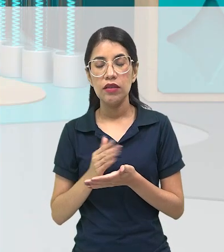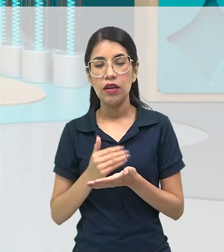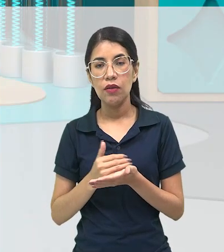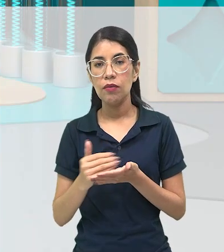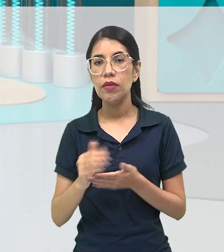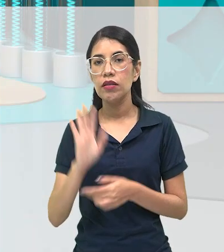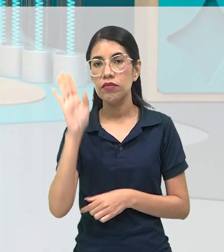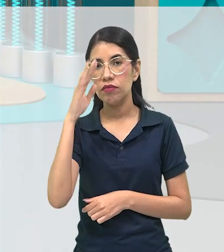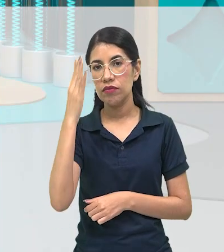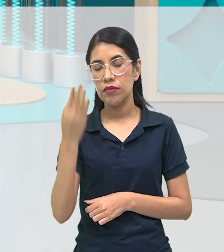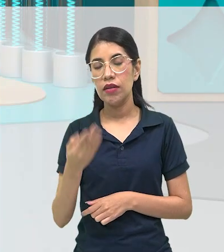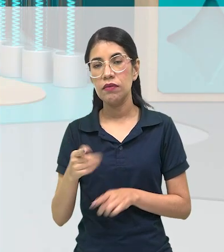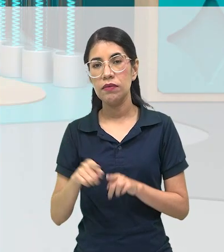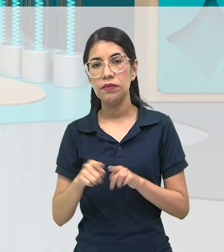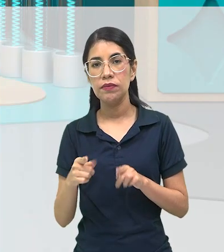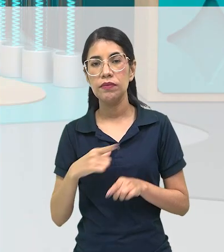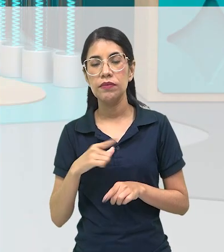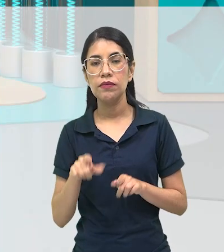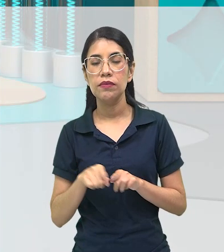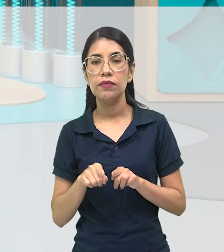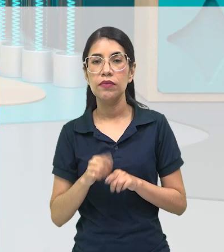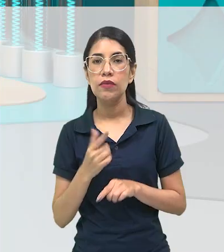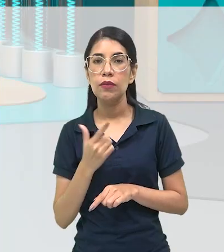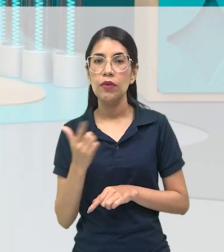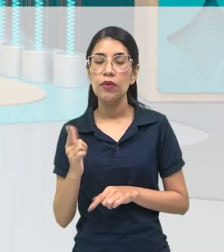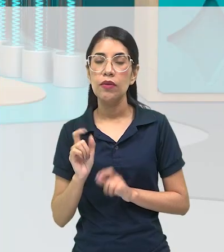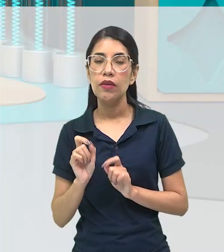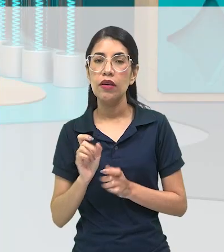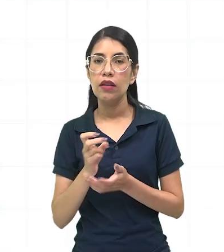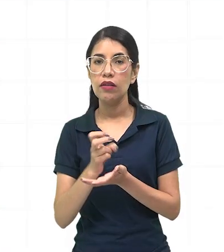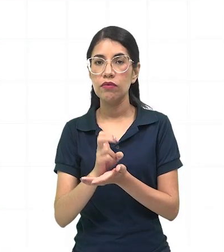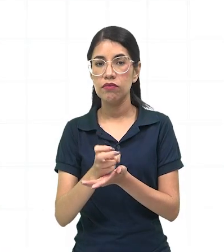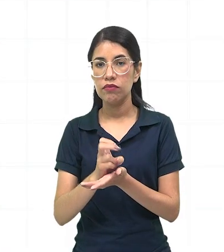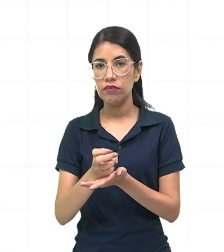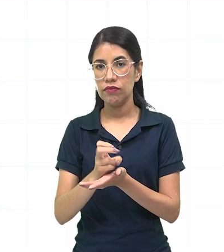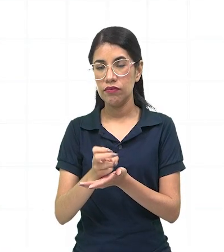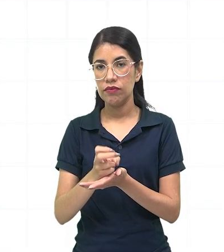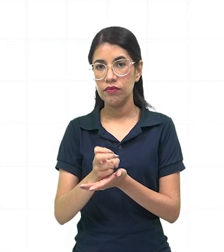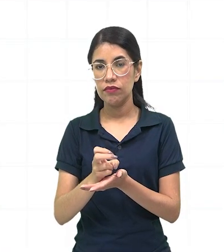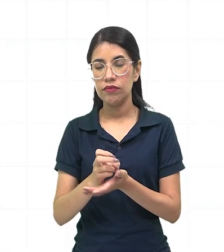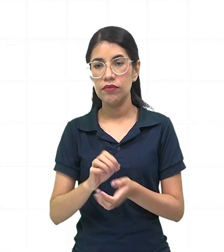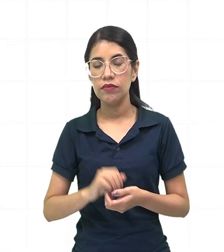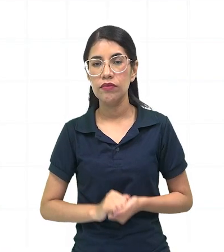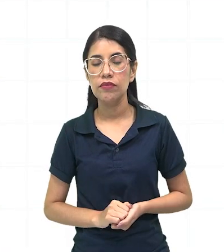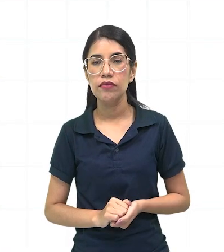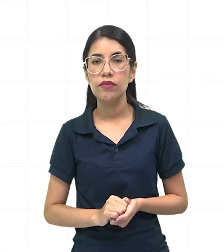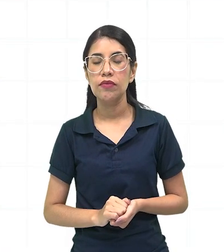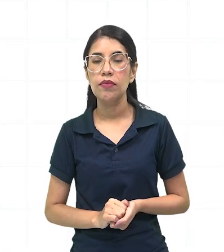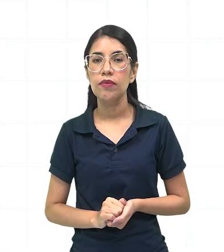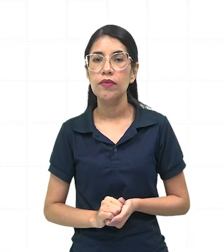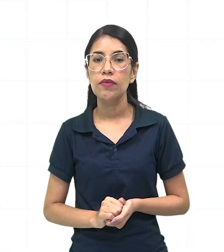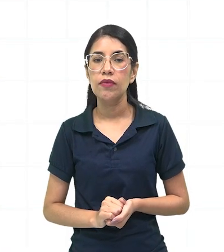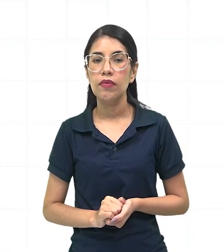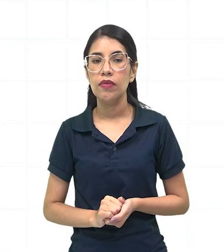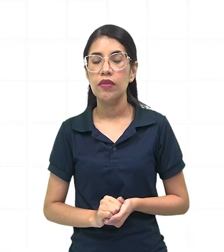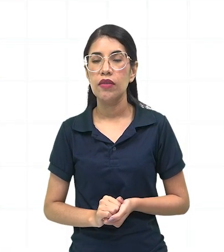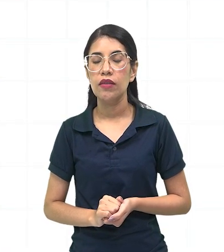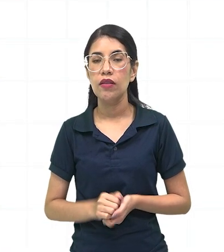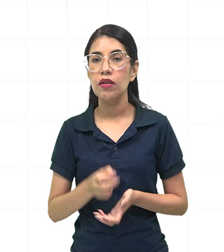ela tem uma outra situação, que são as convulsões. Então, as convulsões ou